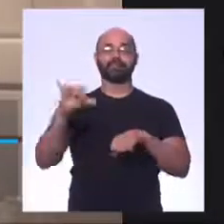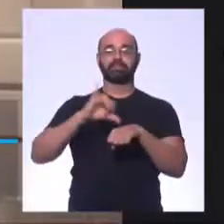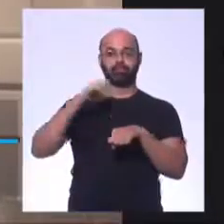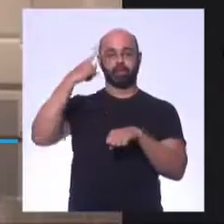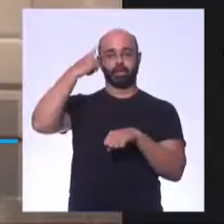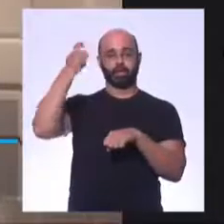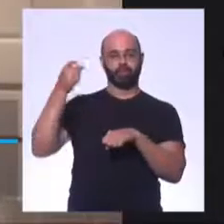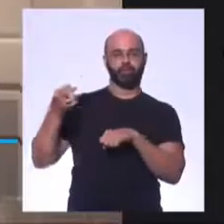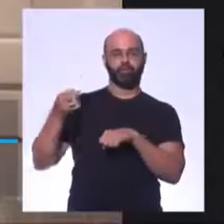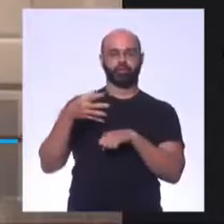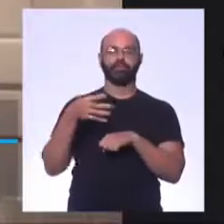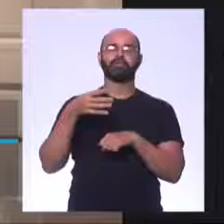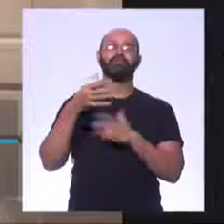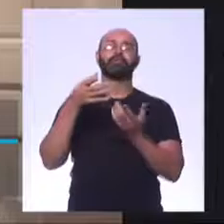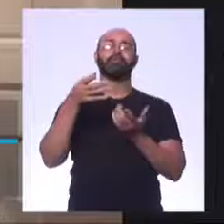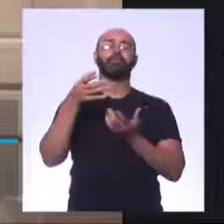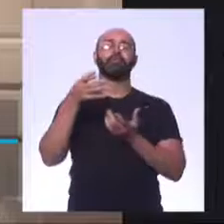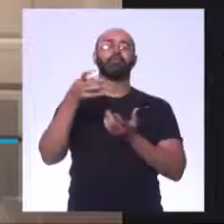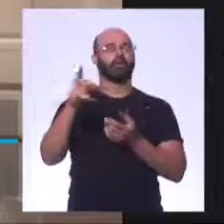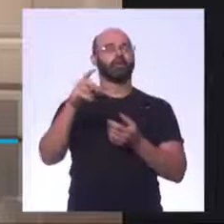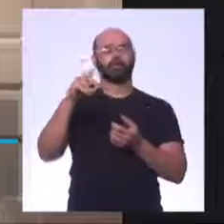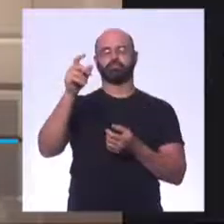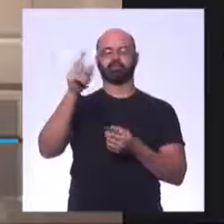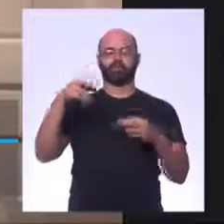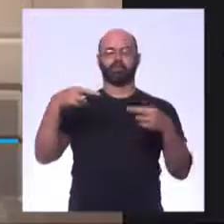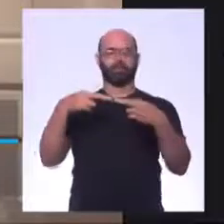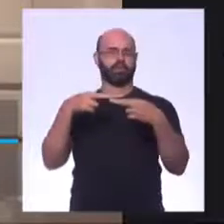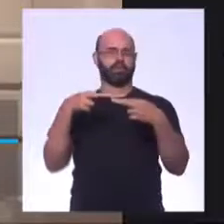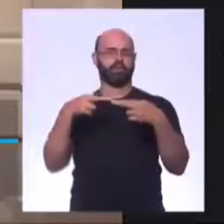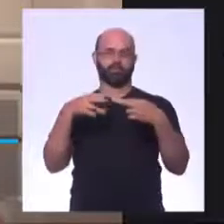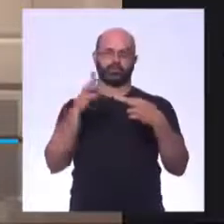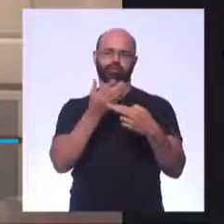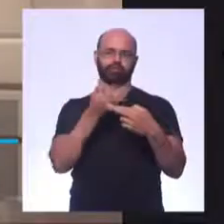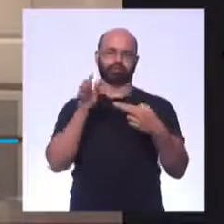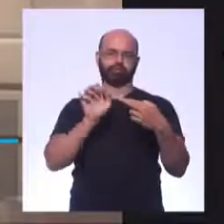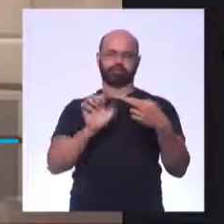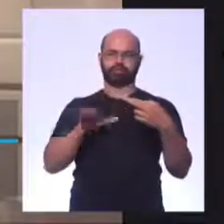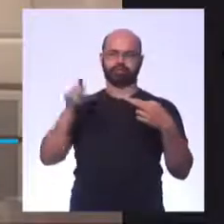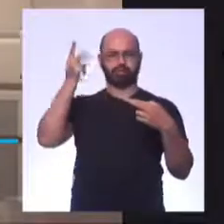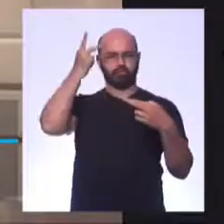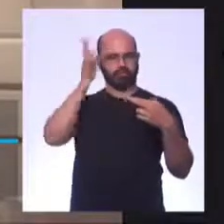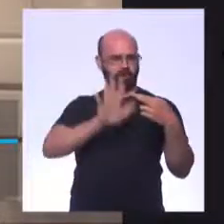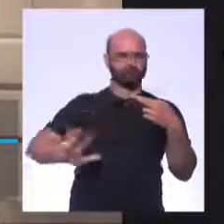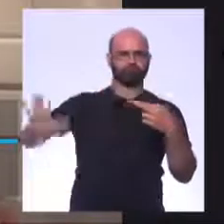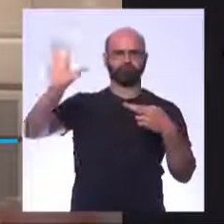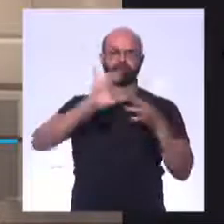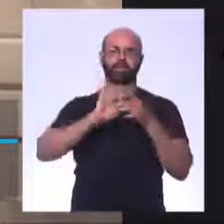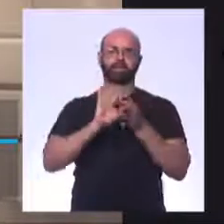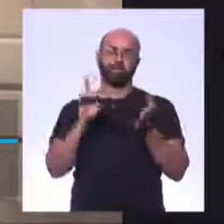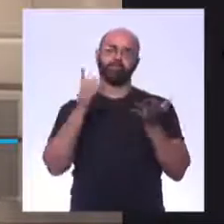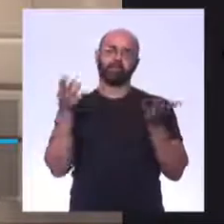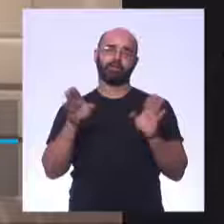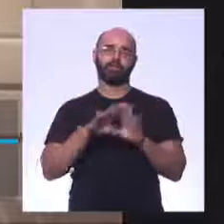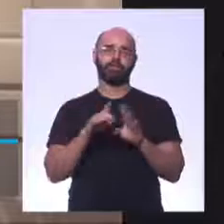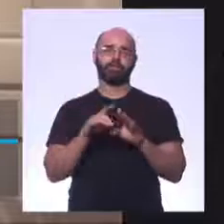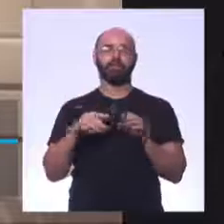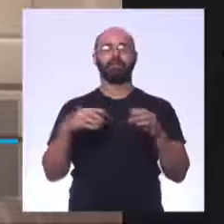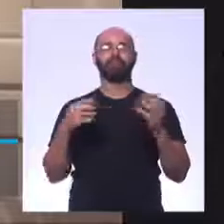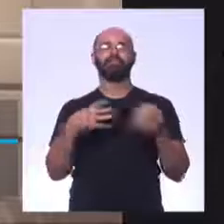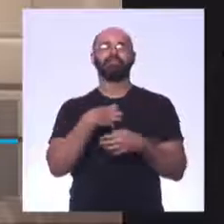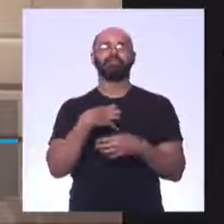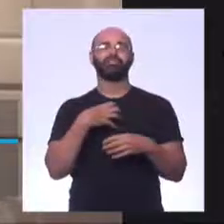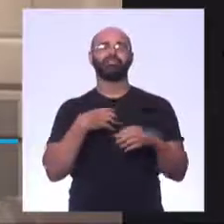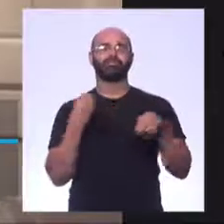rede estadual do estado de São Paulo. E, nesse momento, então, estamos fazendo também esse formato híbrido aqui pelo Centro de